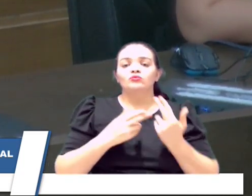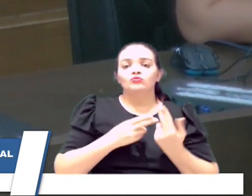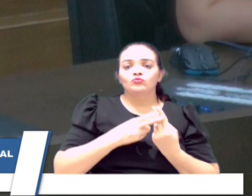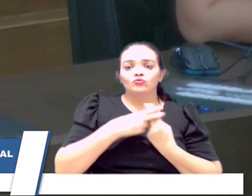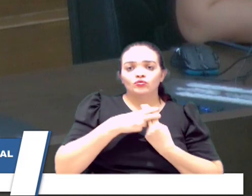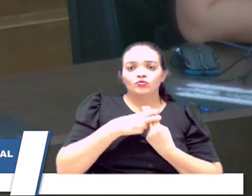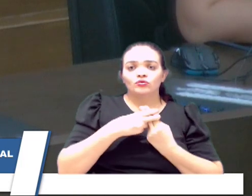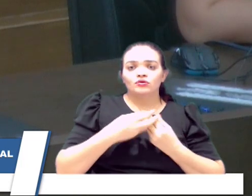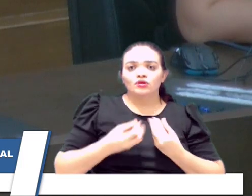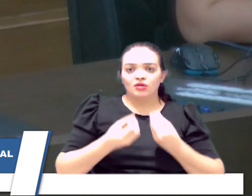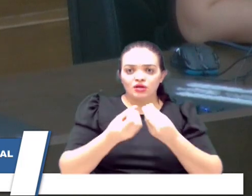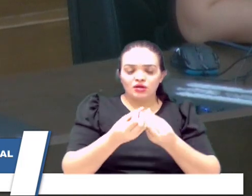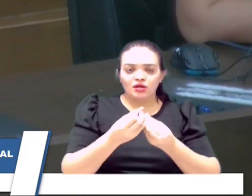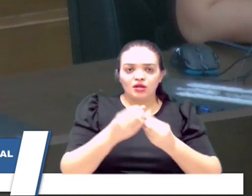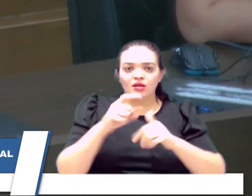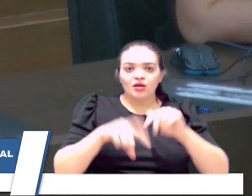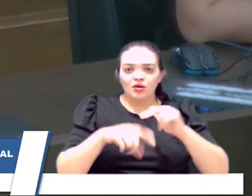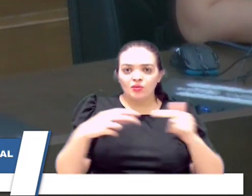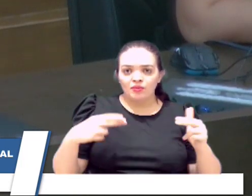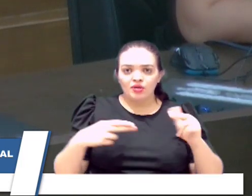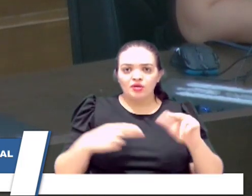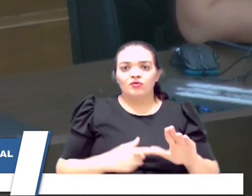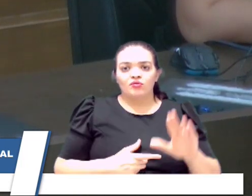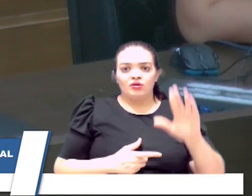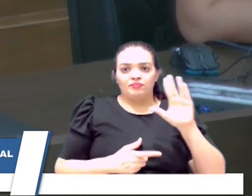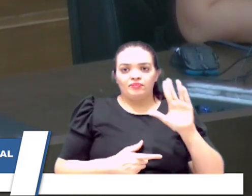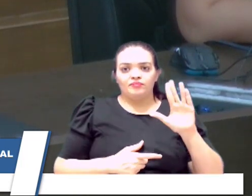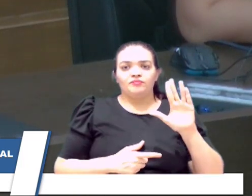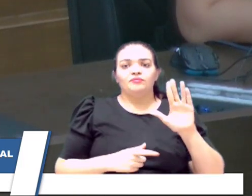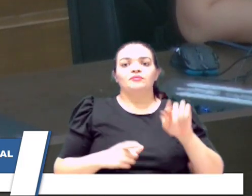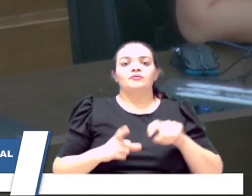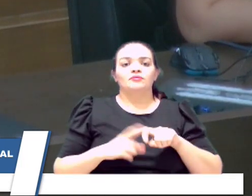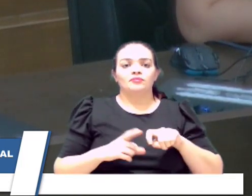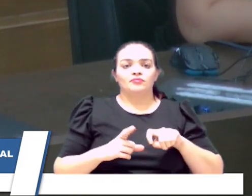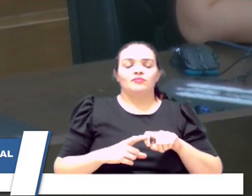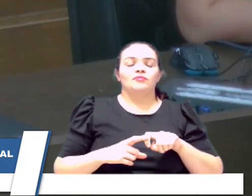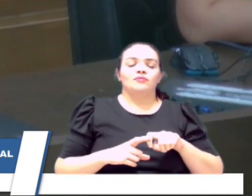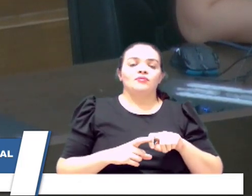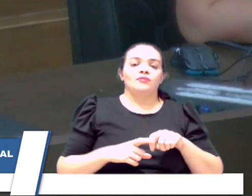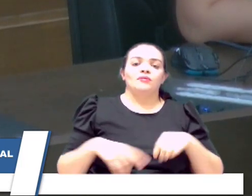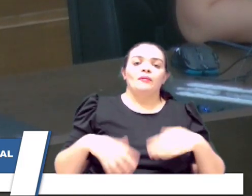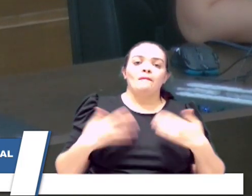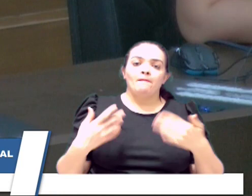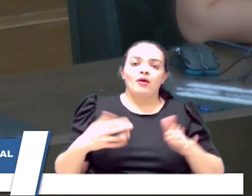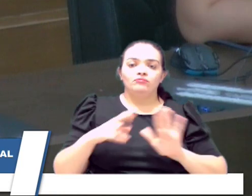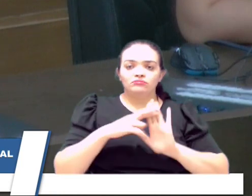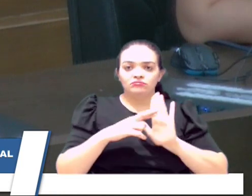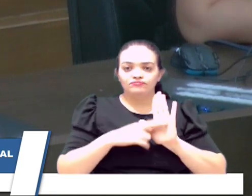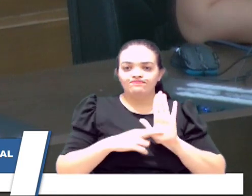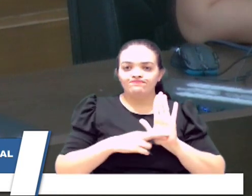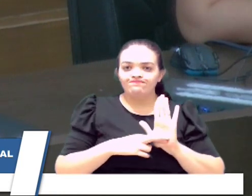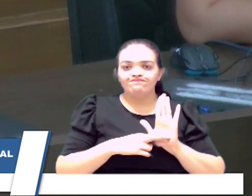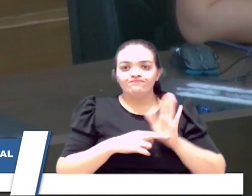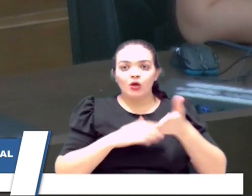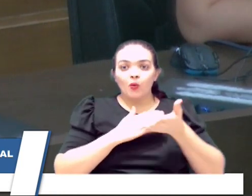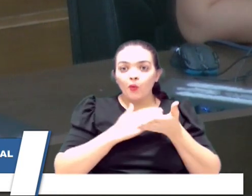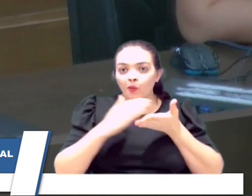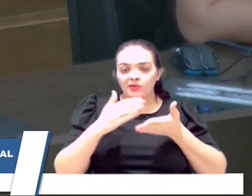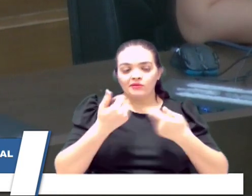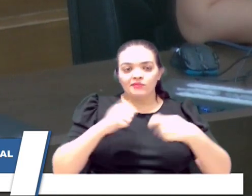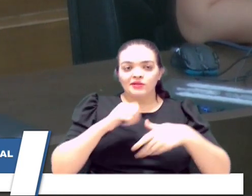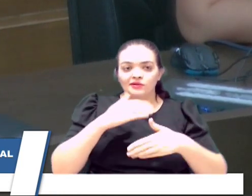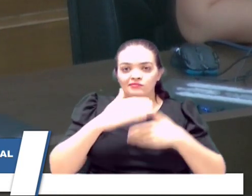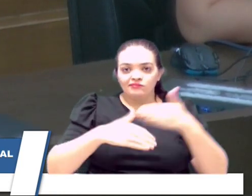os derivados da cannabis quando prescrito por médicos, mas é uma regulamentação ainda muito tímida, a gente precisa avançar muito mais